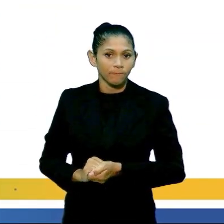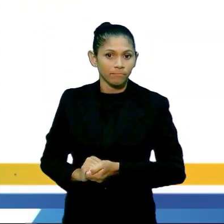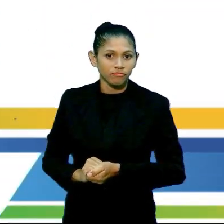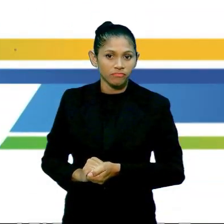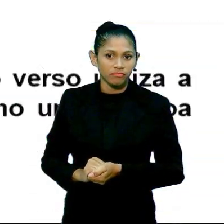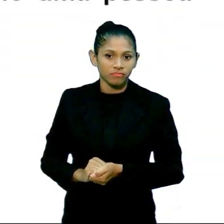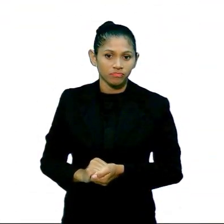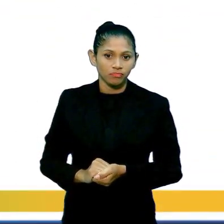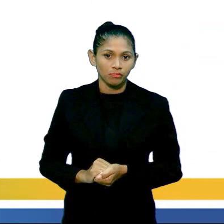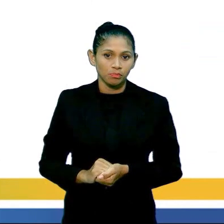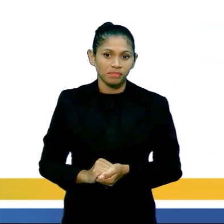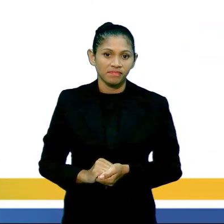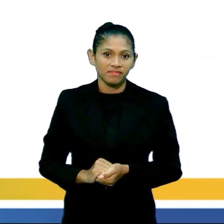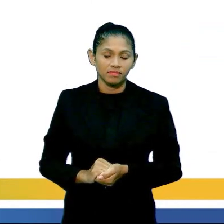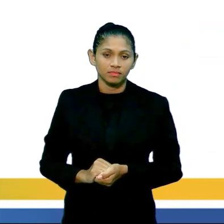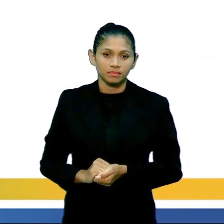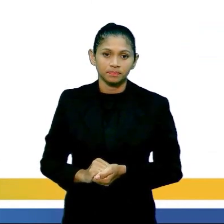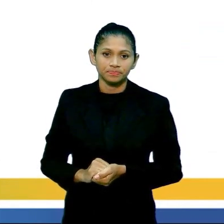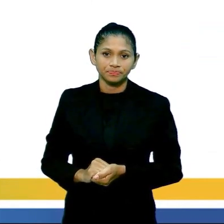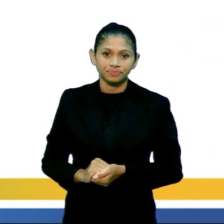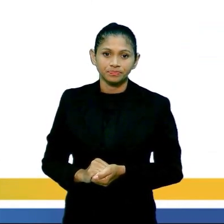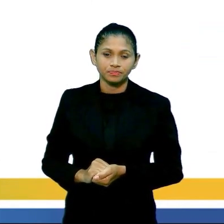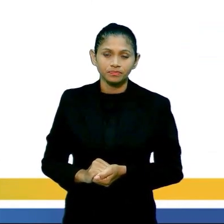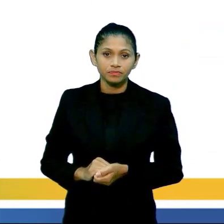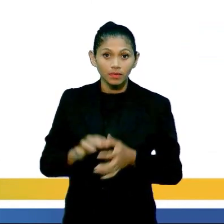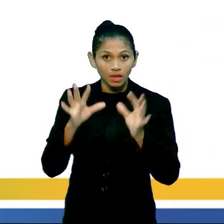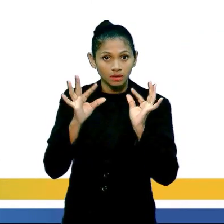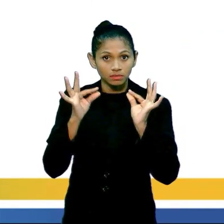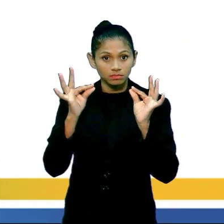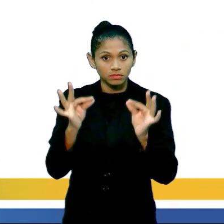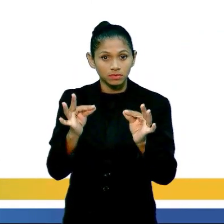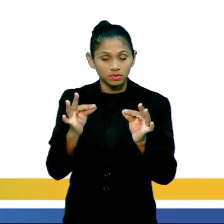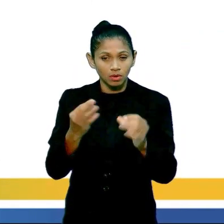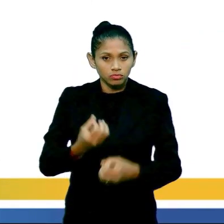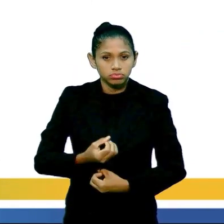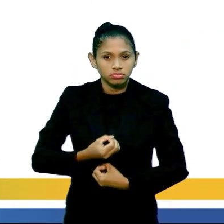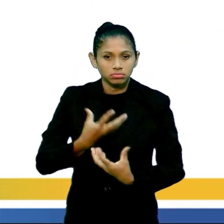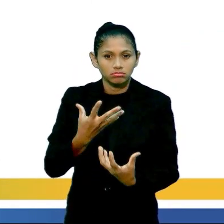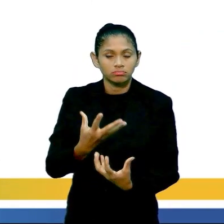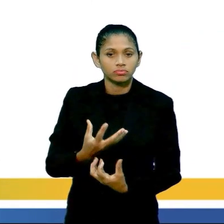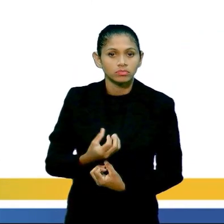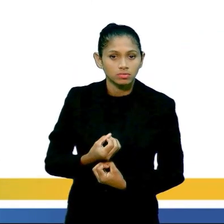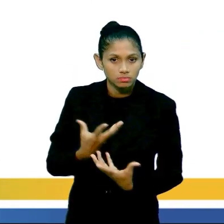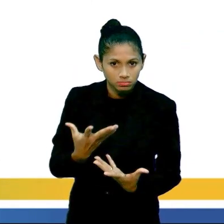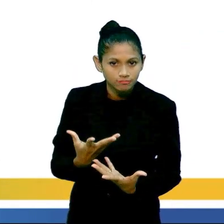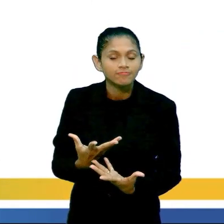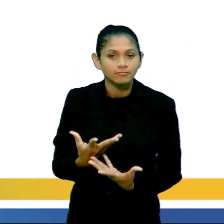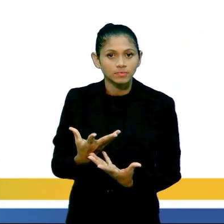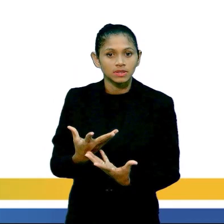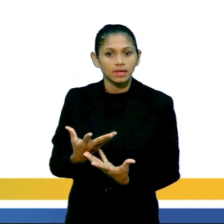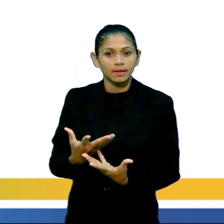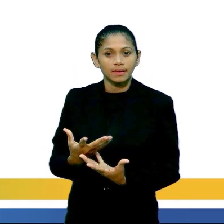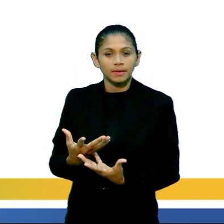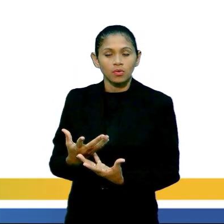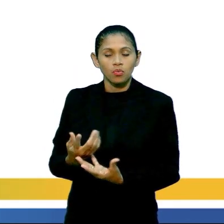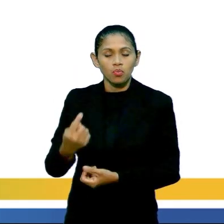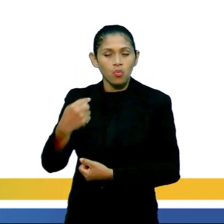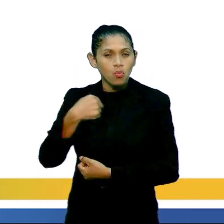avançarmos aqui a questão, né, observe, ó, no poema, né, mais uma vez o enunciador ele já diz qual